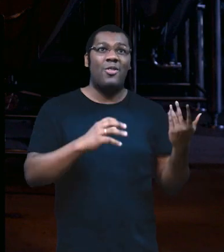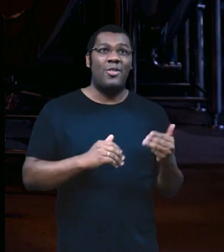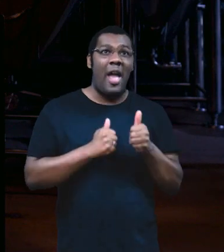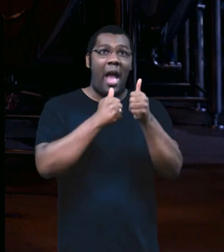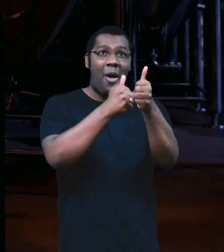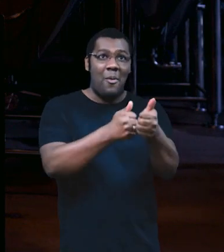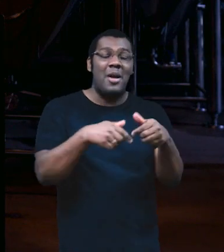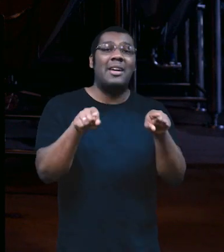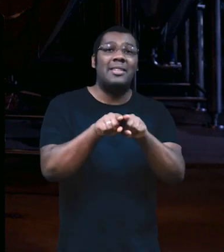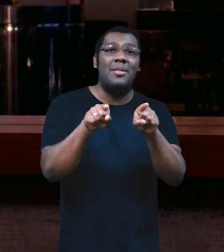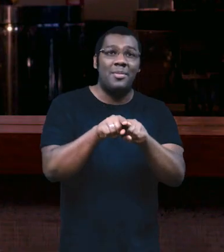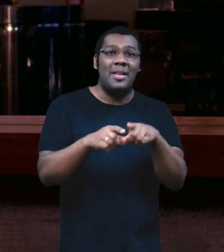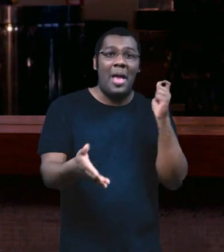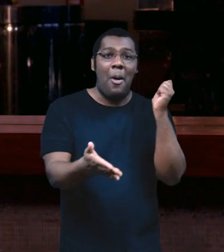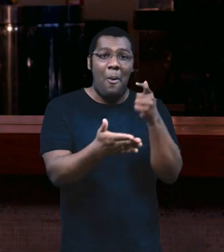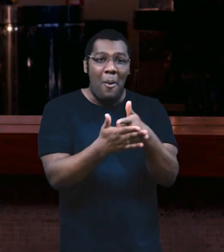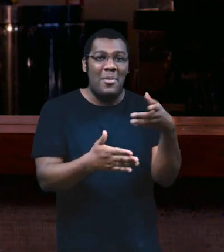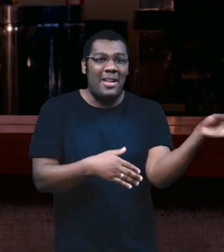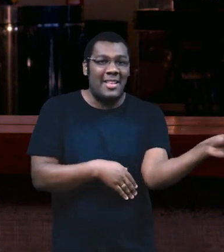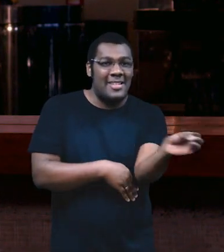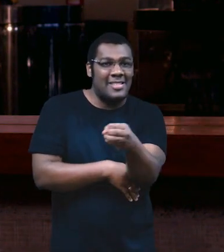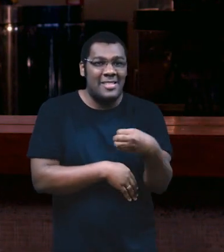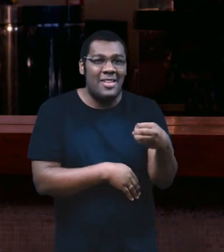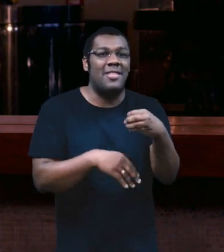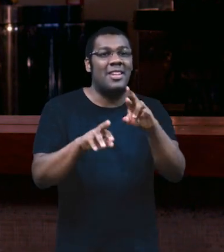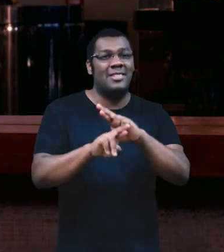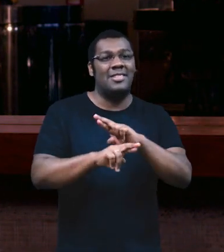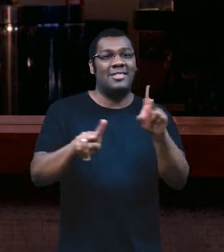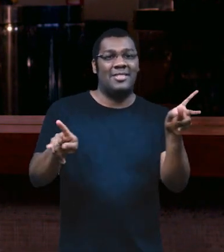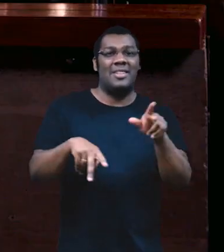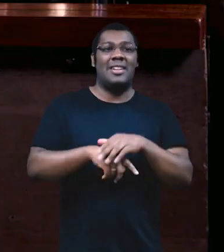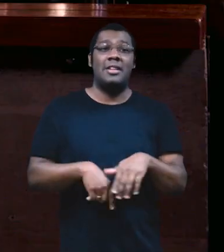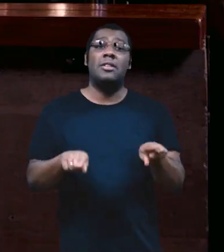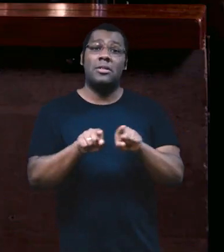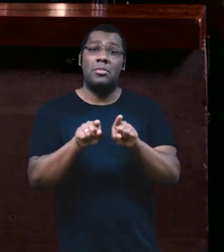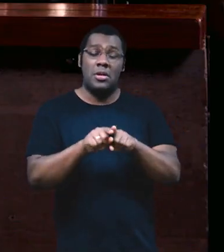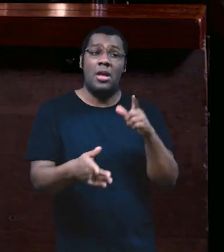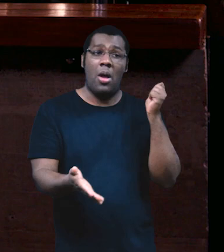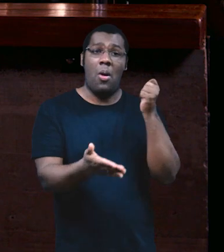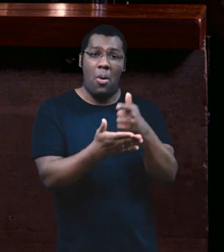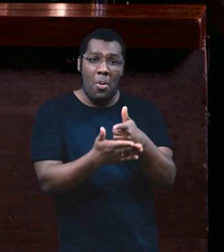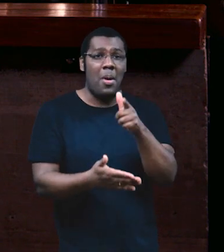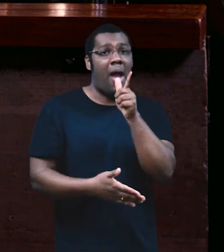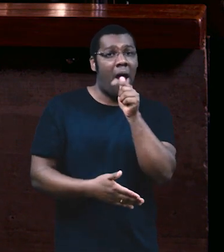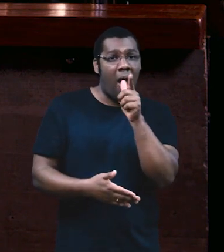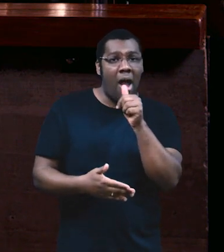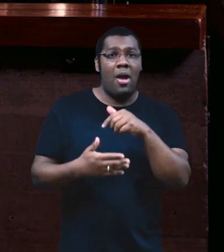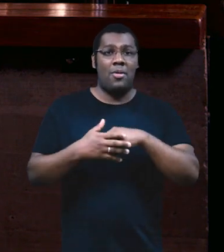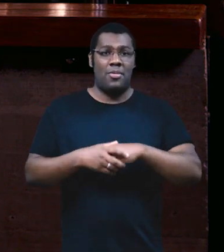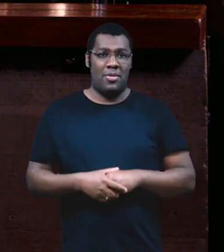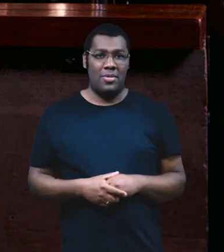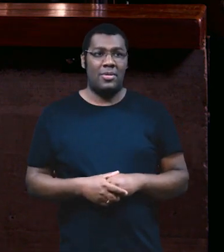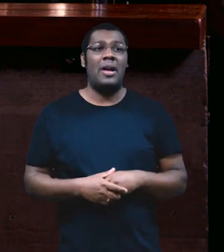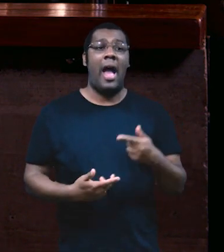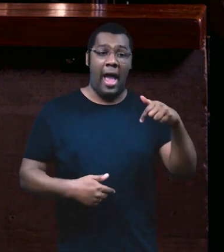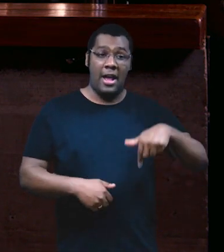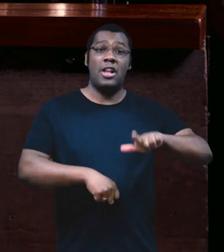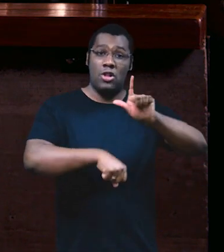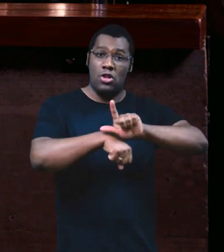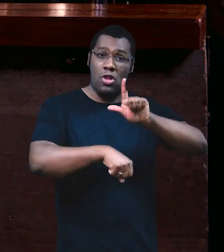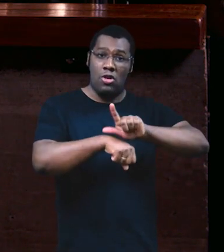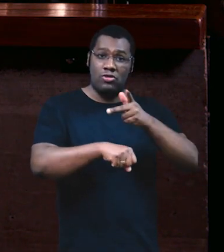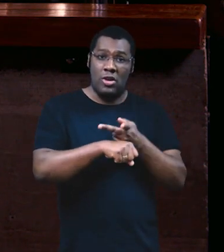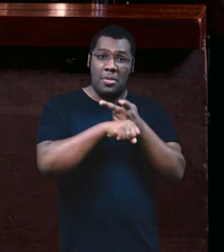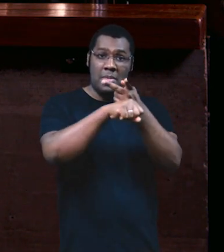uma cerveja diferenciada, que acaba tomando bastante nossas lagers, a nossa California Lager, que é uma lager premiada, a nossa